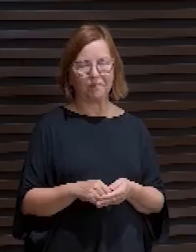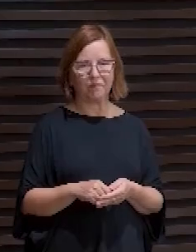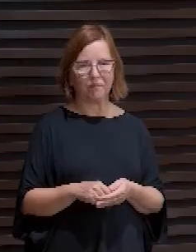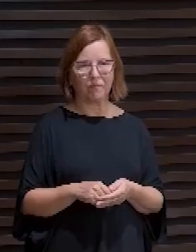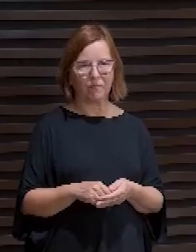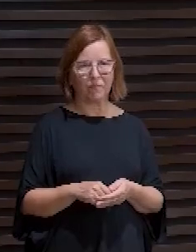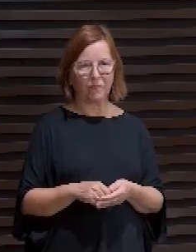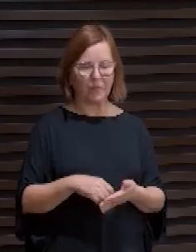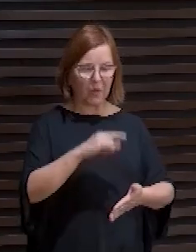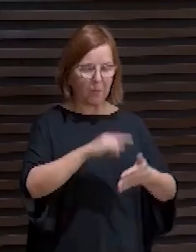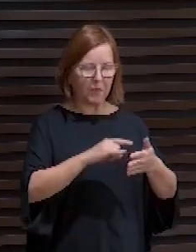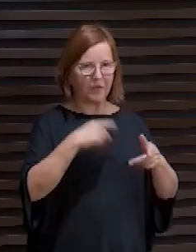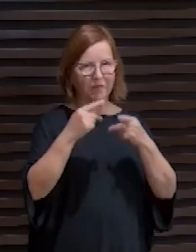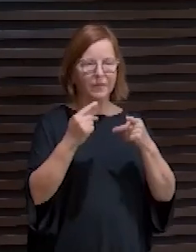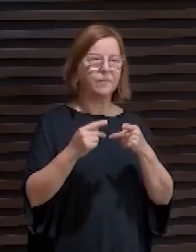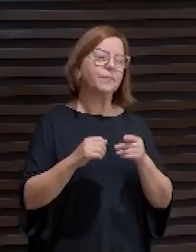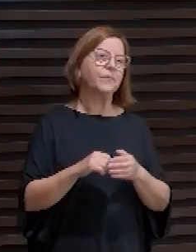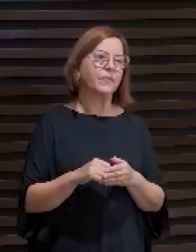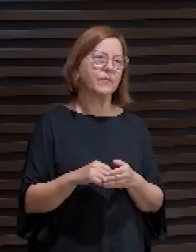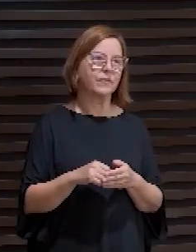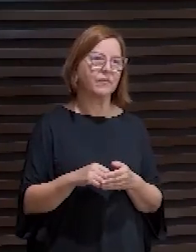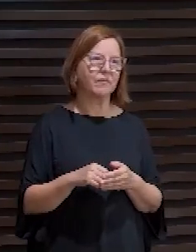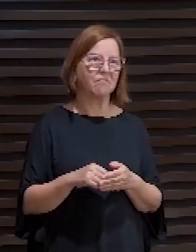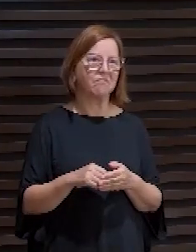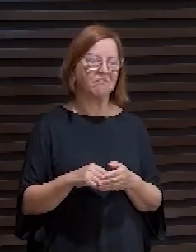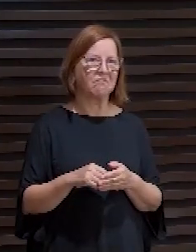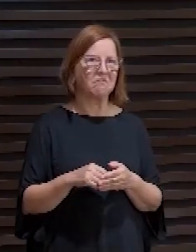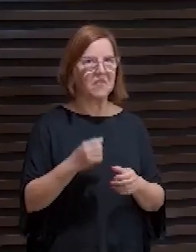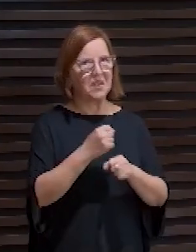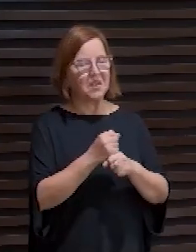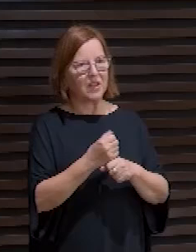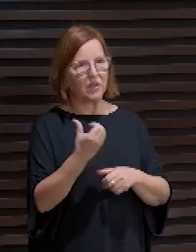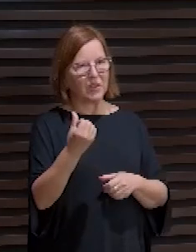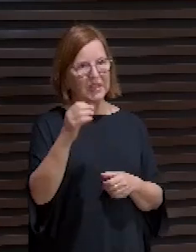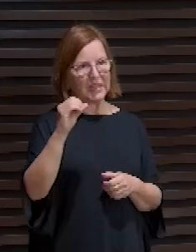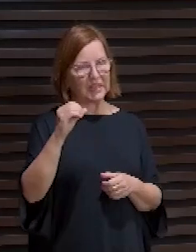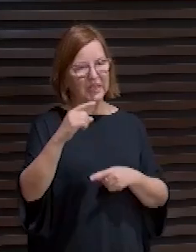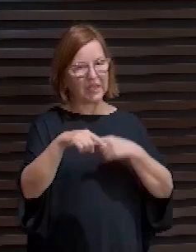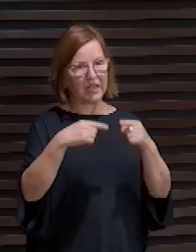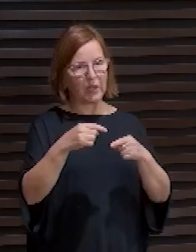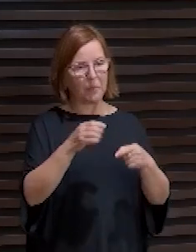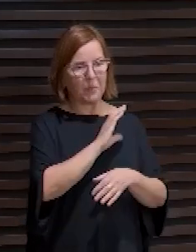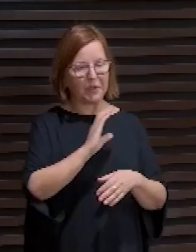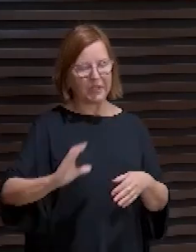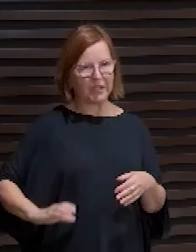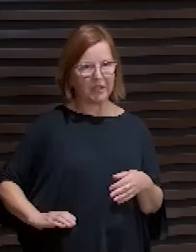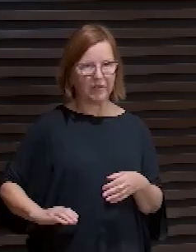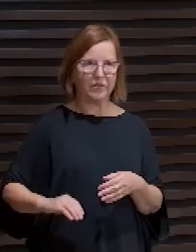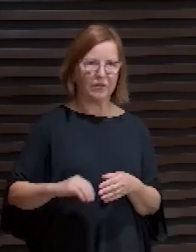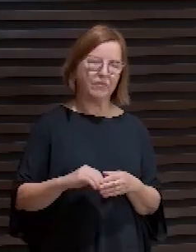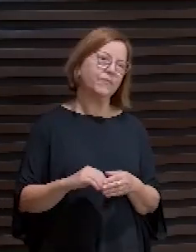Seu contexto são os anos 60 depois de Cristo. Já havia passado em torno de 3 a